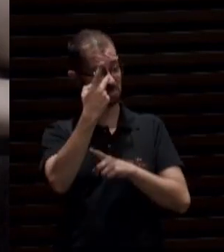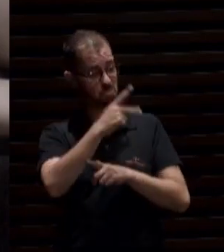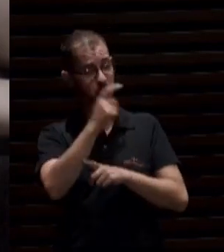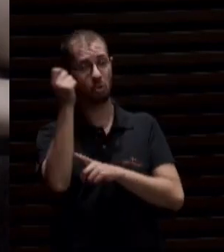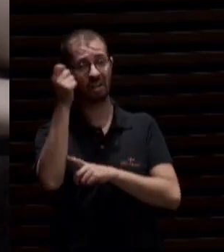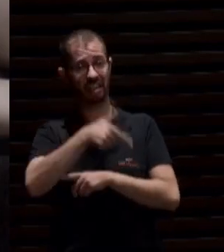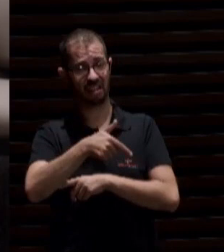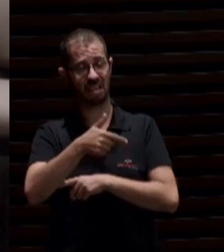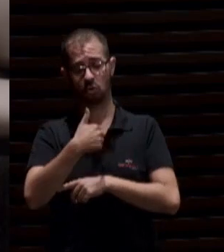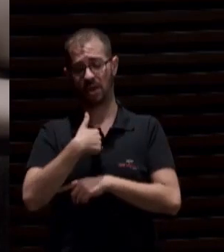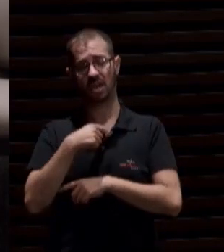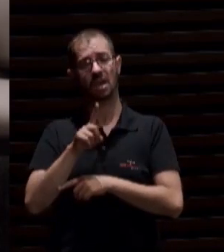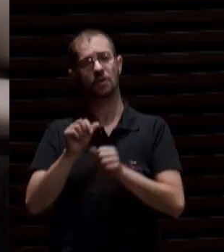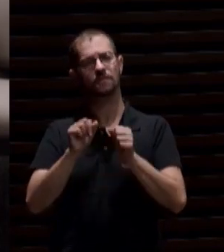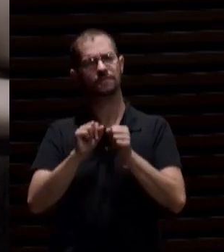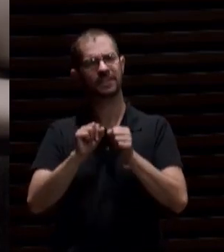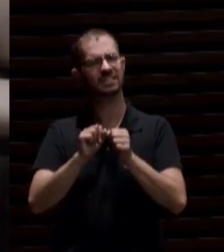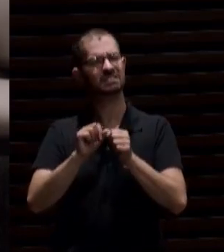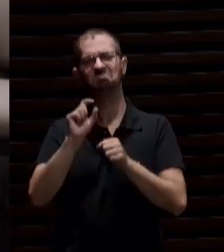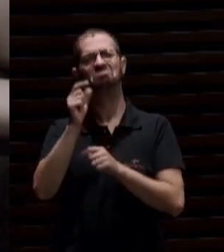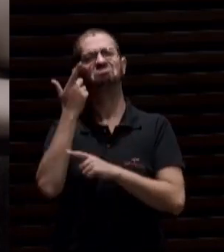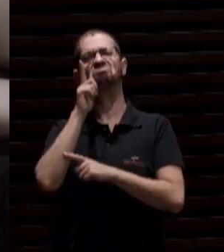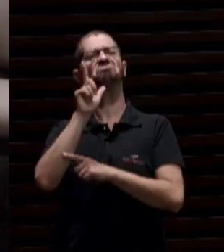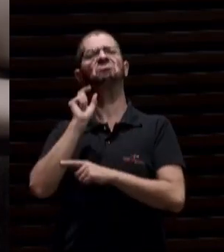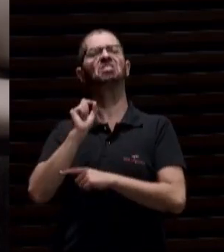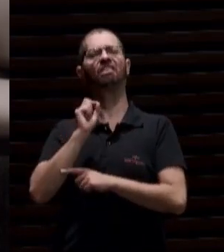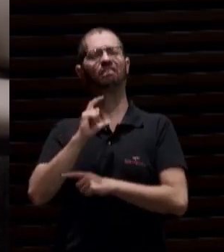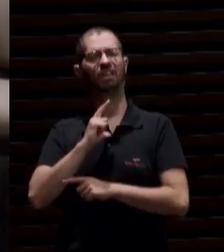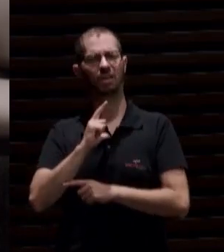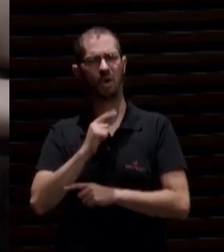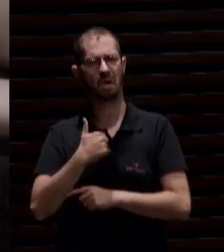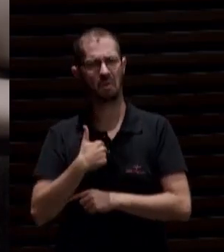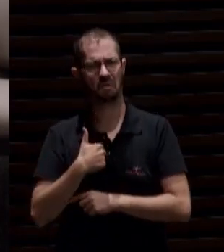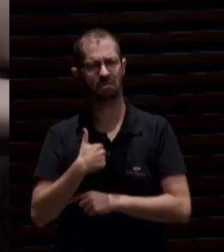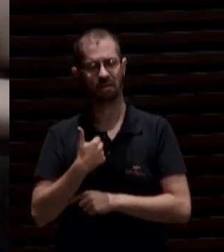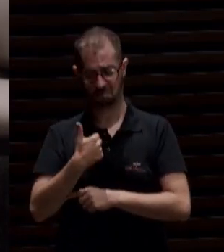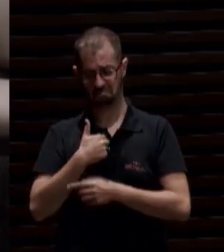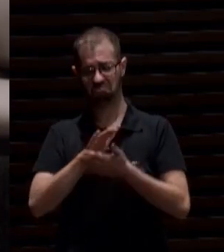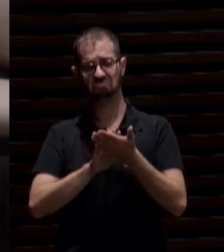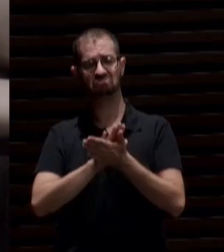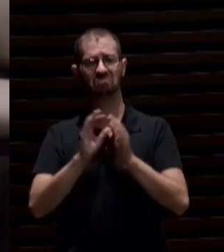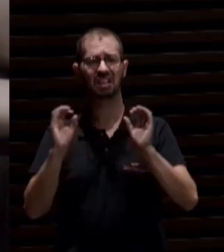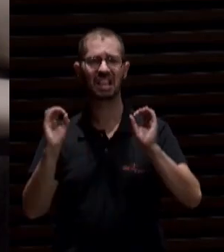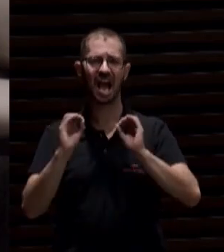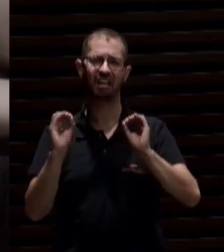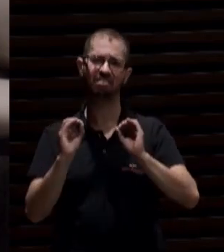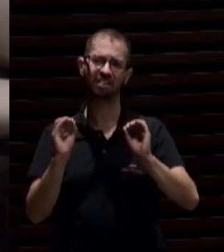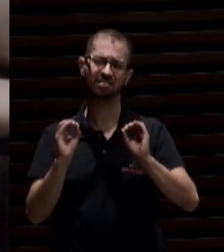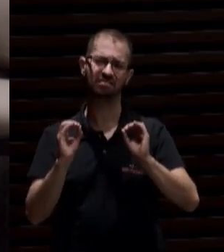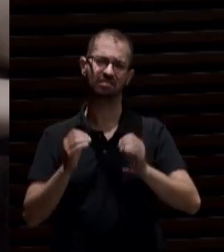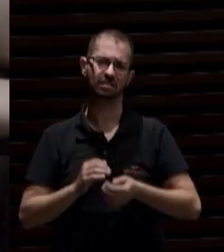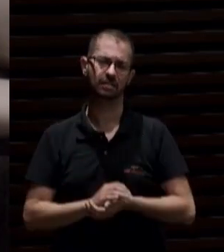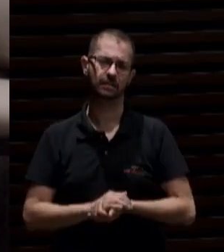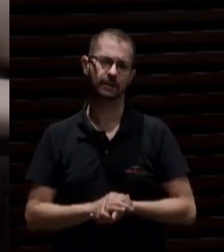eu fiz, que mérito que nós temos nisso? Nós não somos nada. Nós não somos nada.